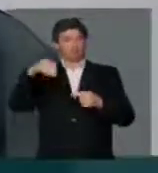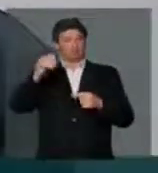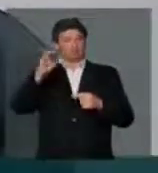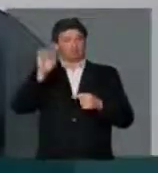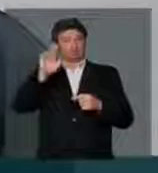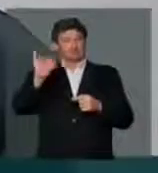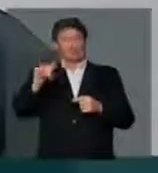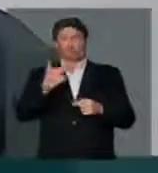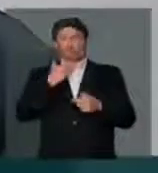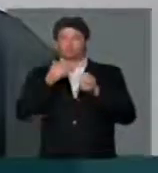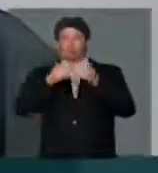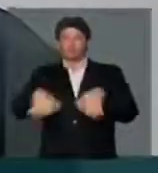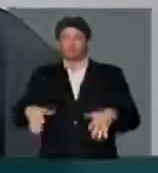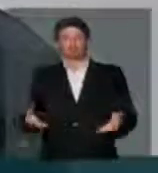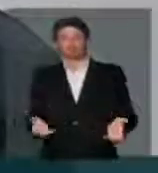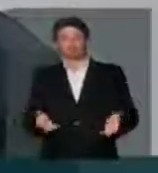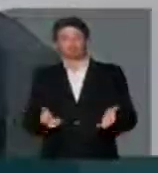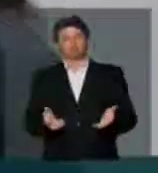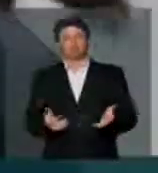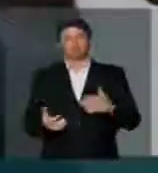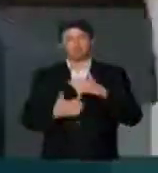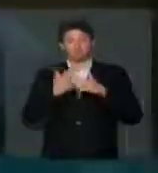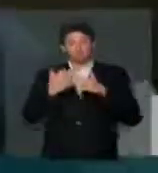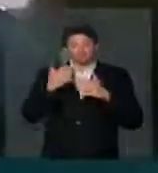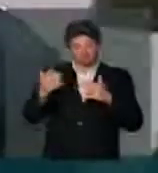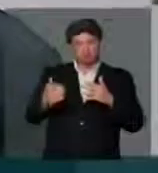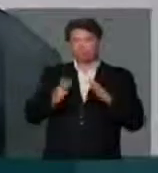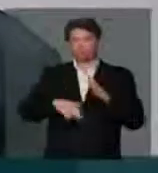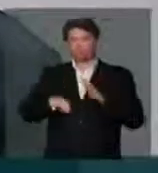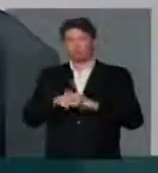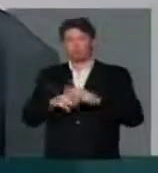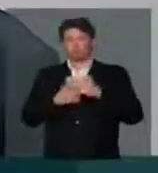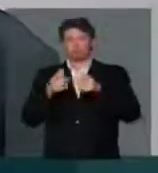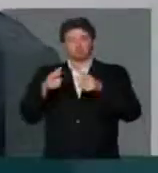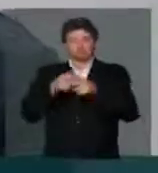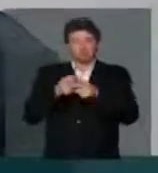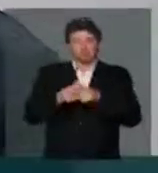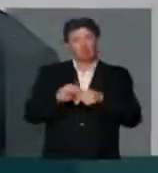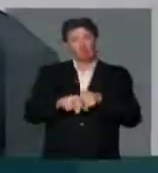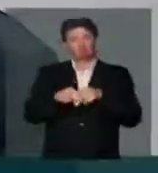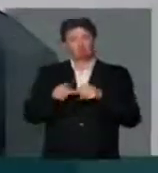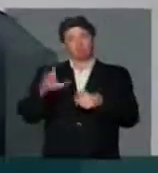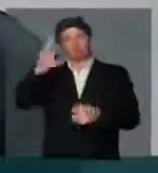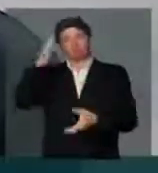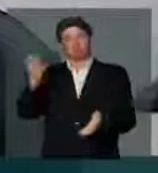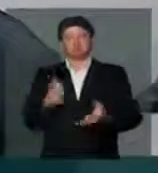pode ter o prejuízo da população de Camaçari, os empresários e os micro e pequenos empreendedores com relação a